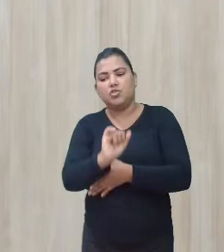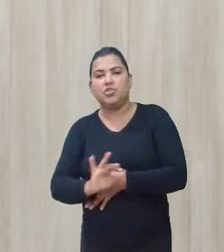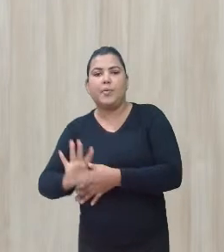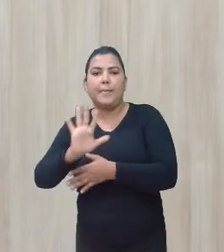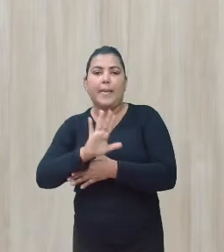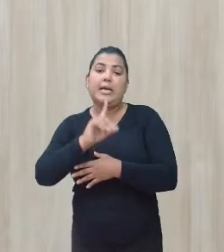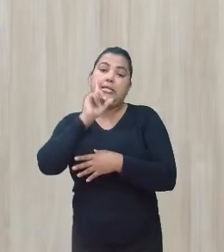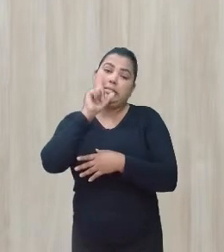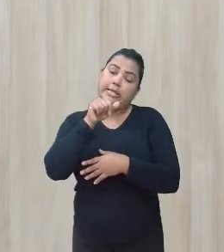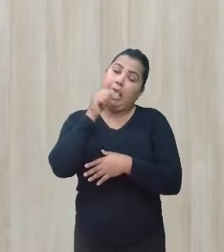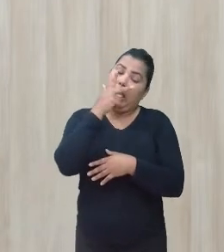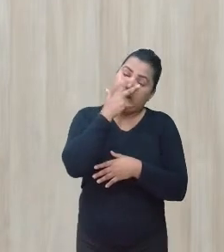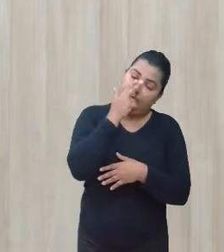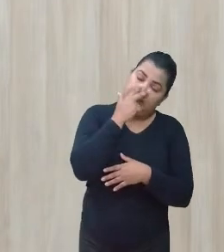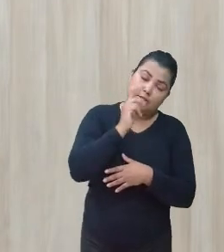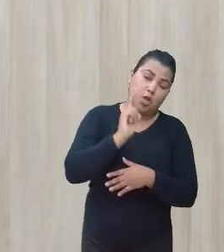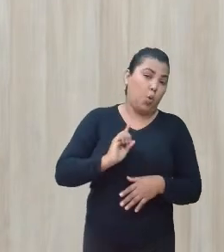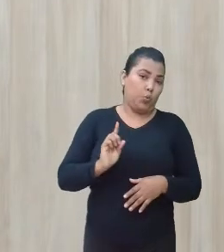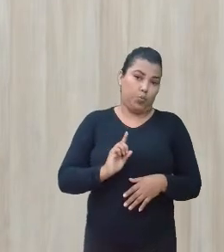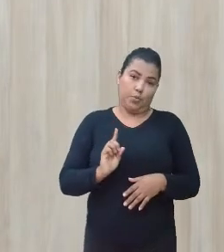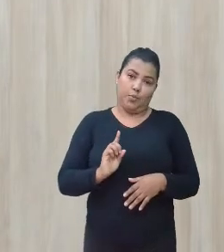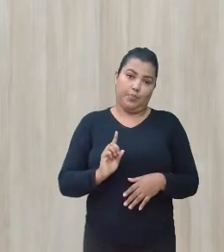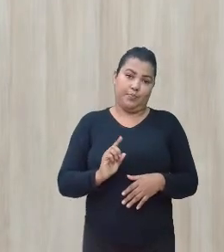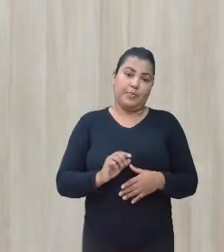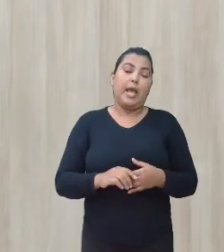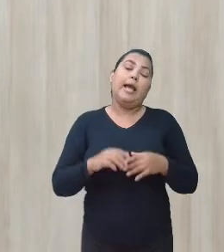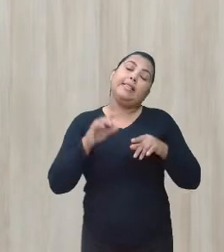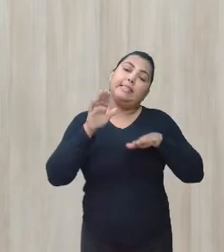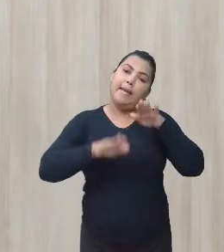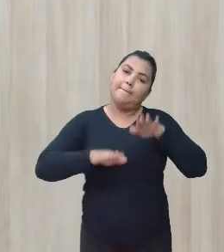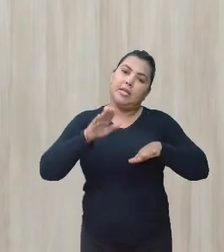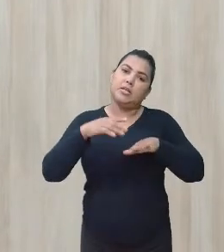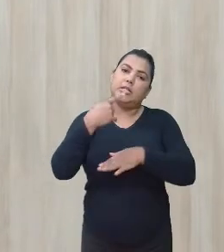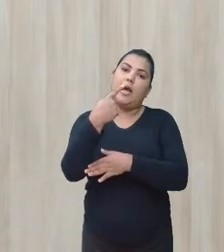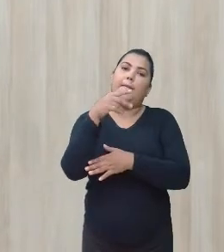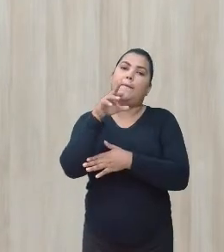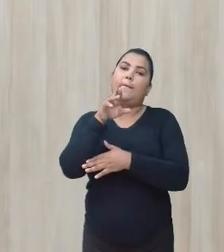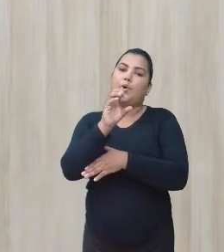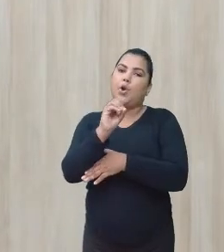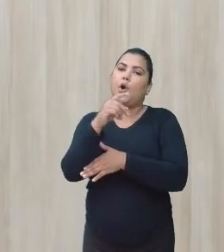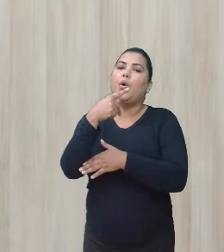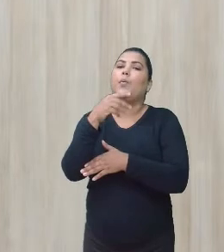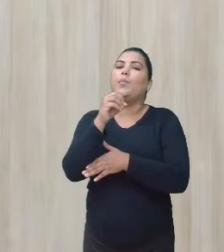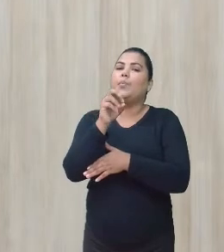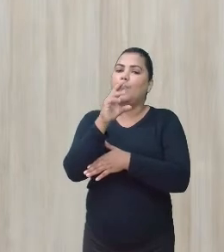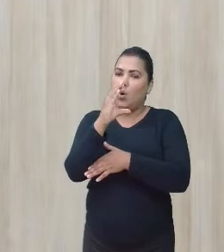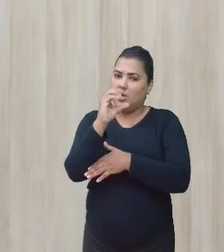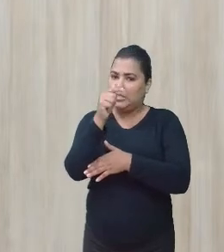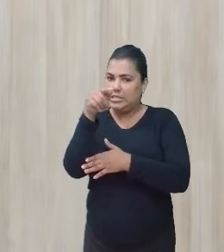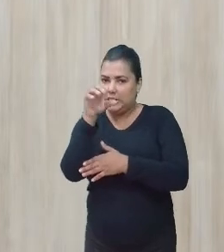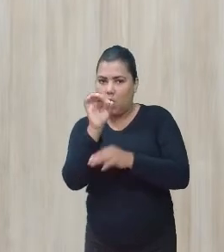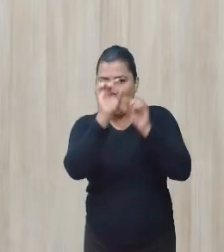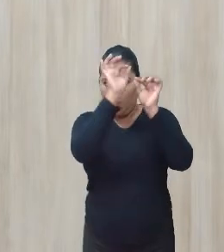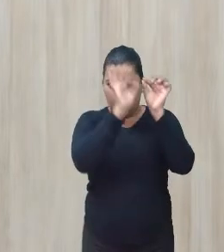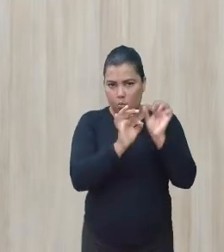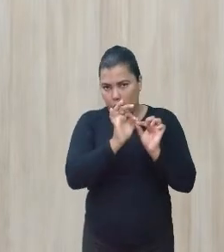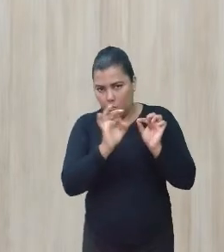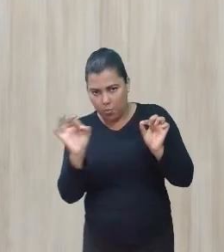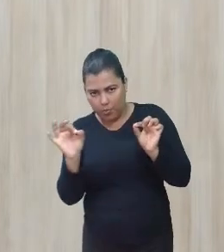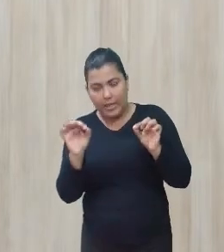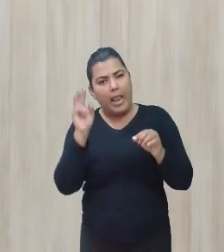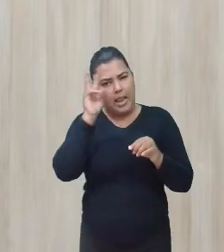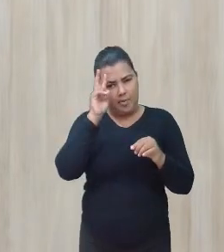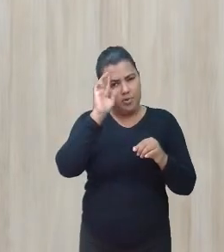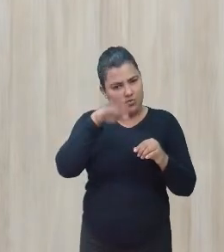não semelhantes com relação à proporcionalidade de suas dimensões, né? Lembra que a gente falou que vamos dividir em